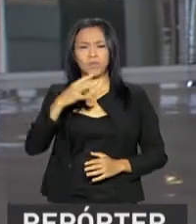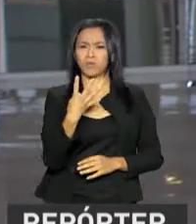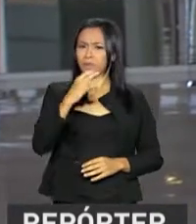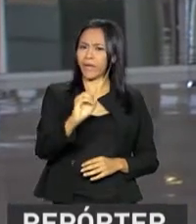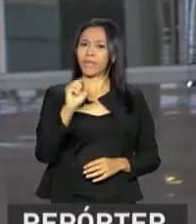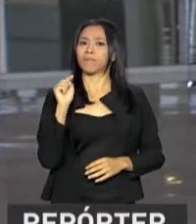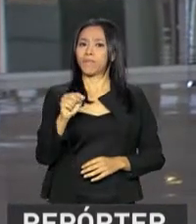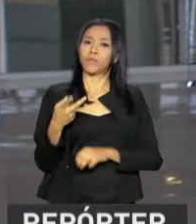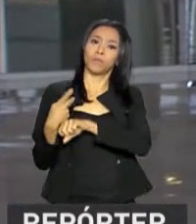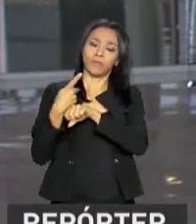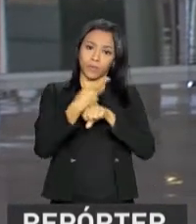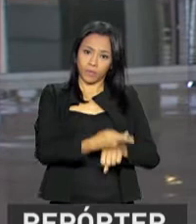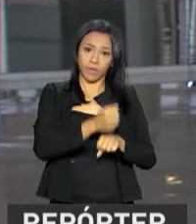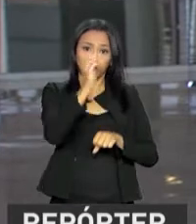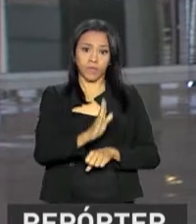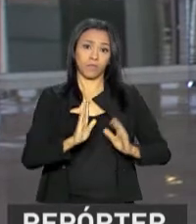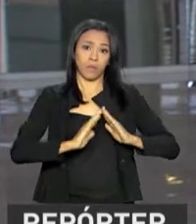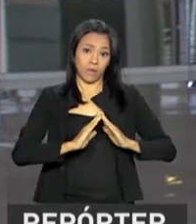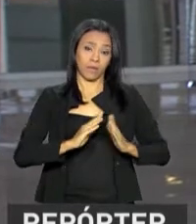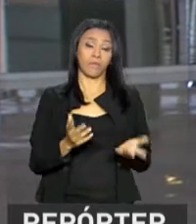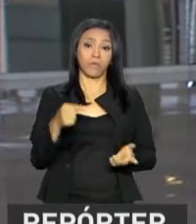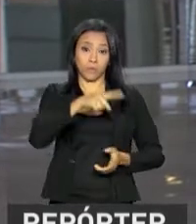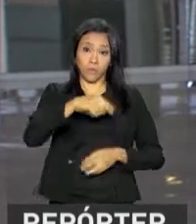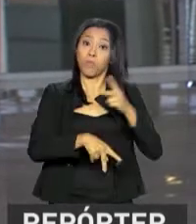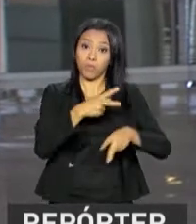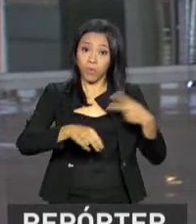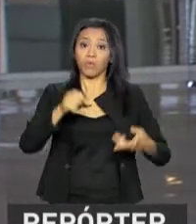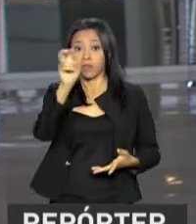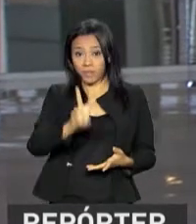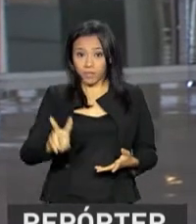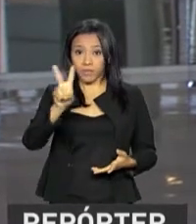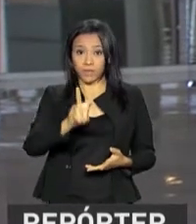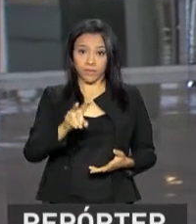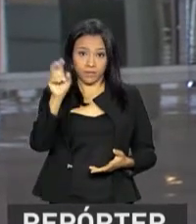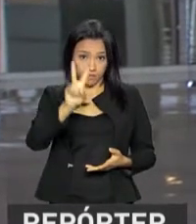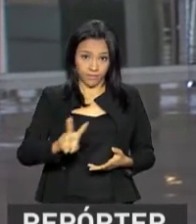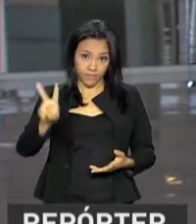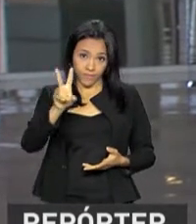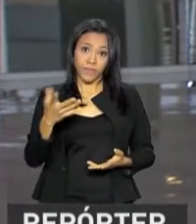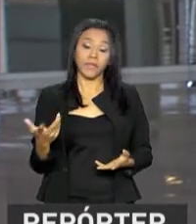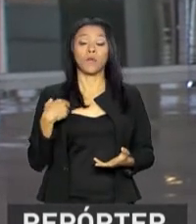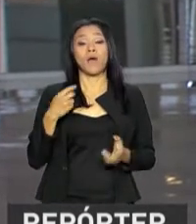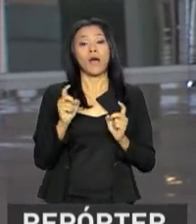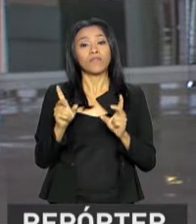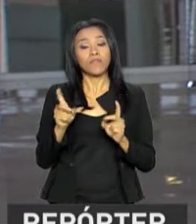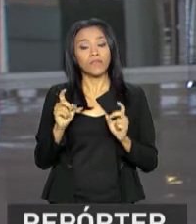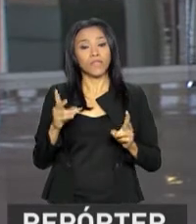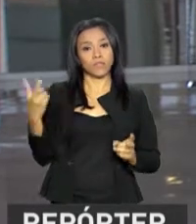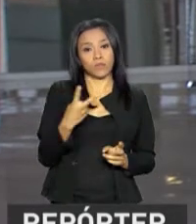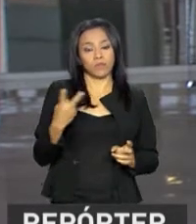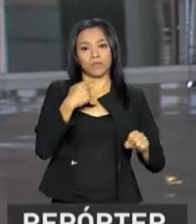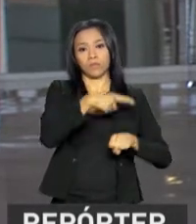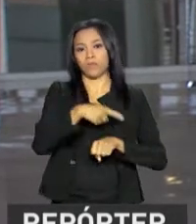aqui no brasil além desse tema eles devem tratar de comércio e investimentos o comércio entre os dois países cresceu